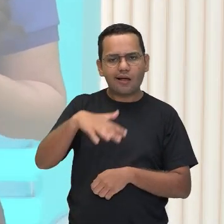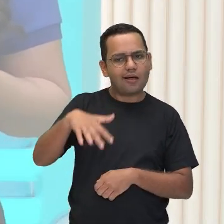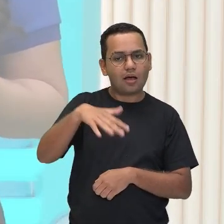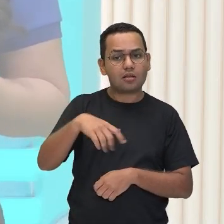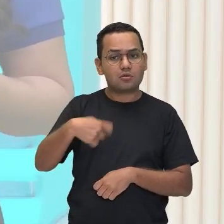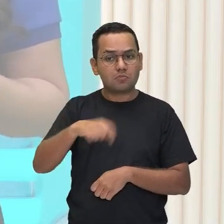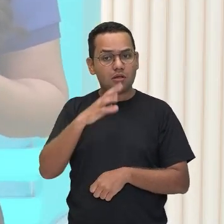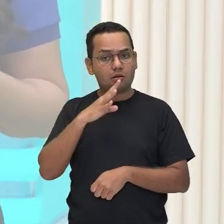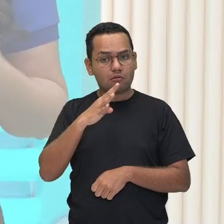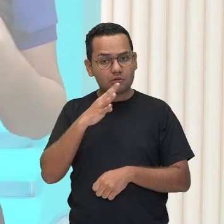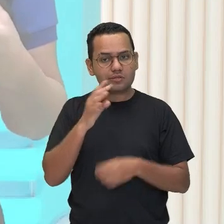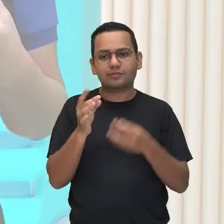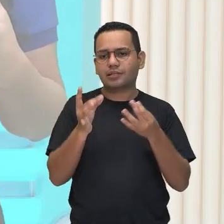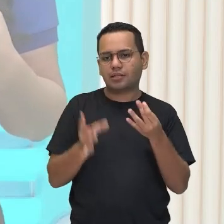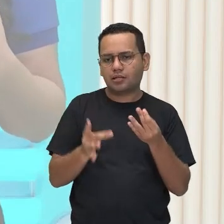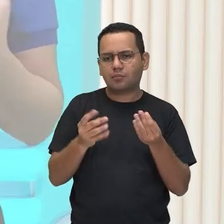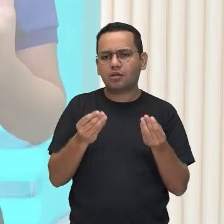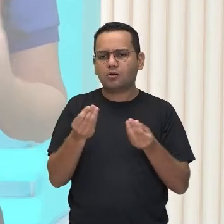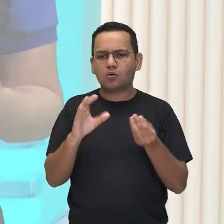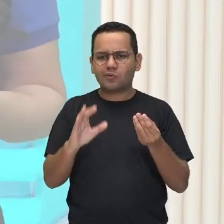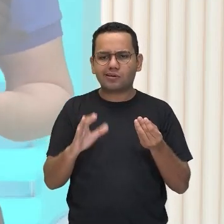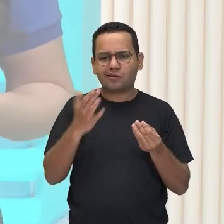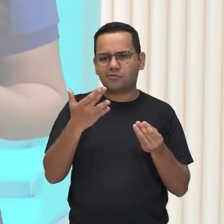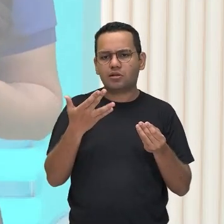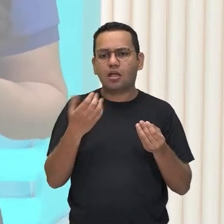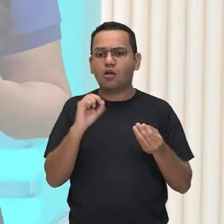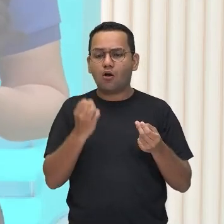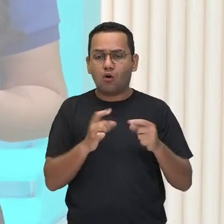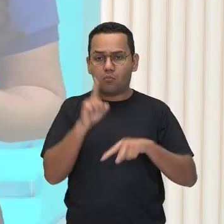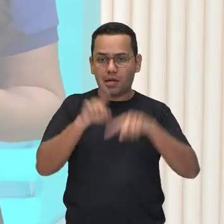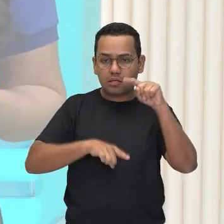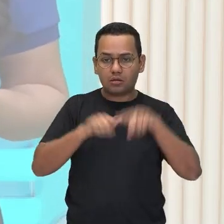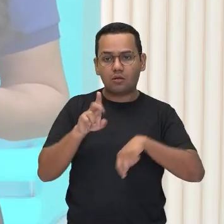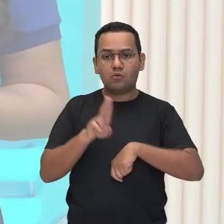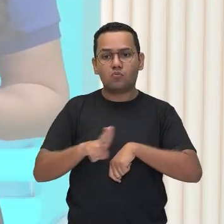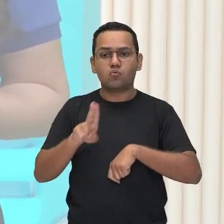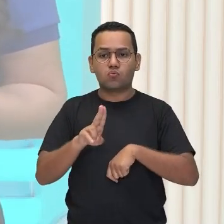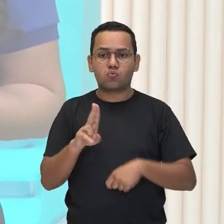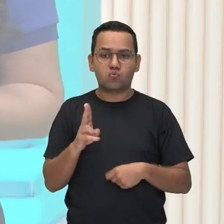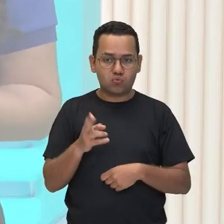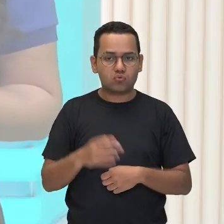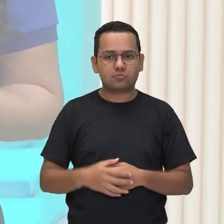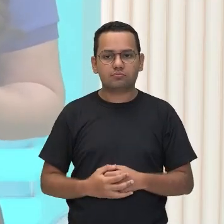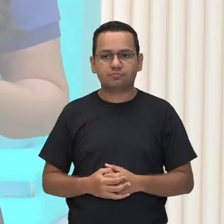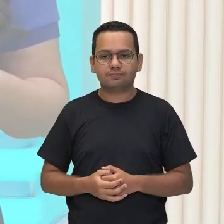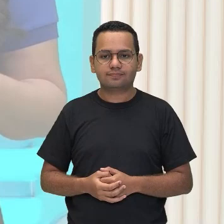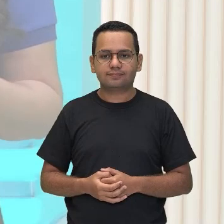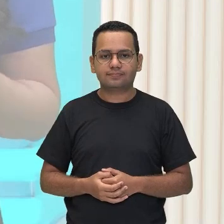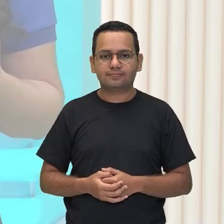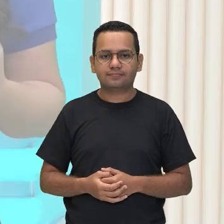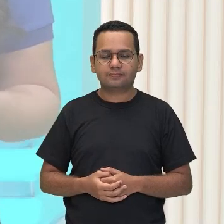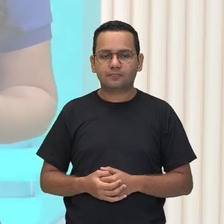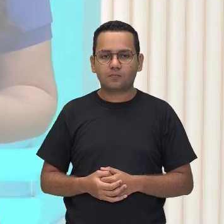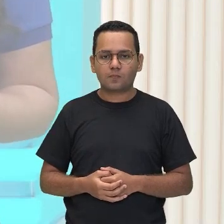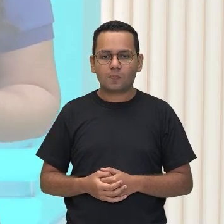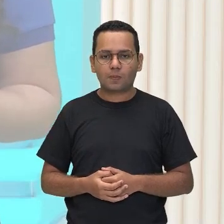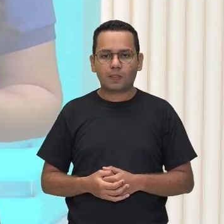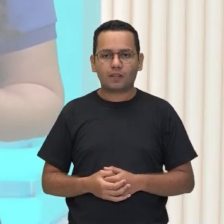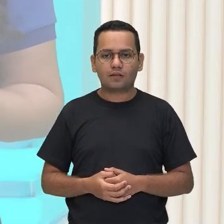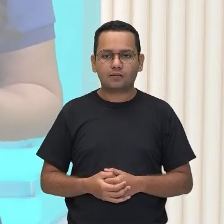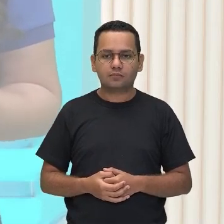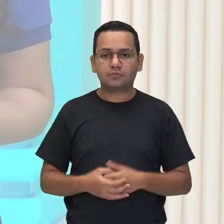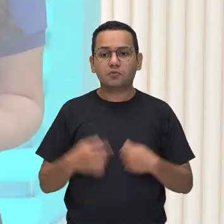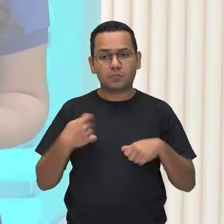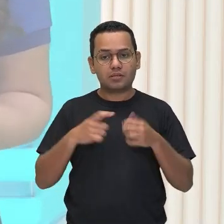atividade de saber como é que são manuseados os equipamentos né que são exigidos durante a sua prática então precisa ter esse conhecimento